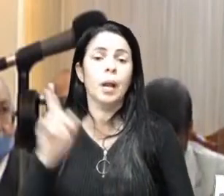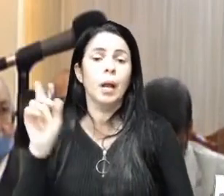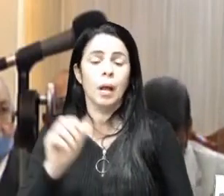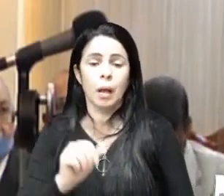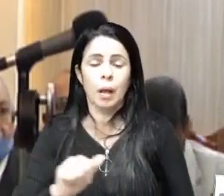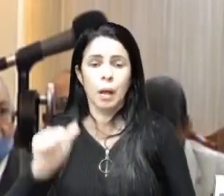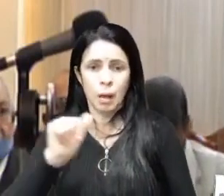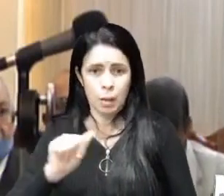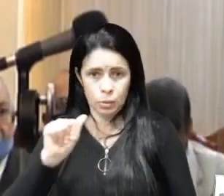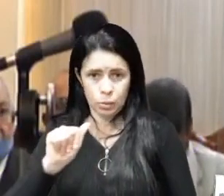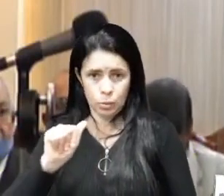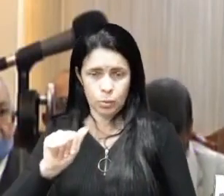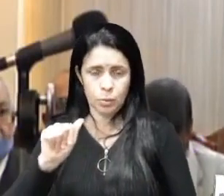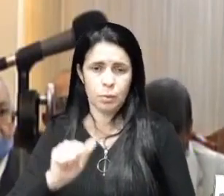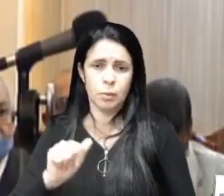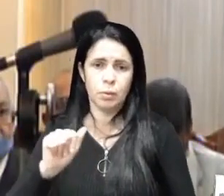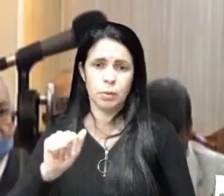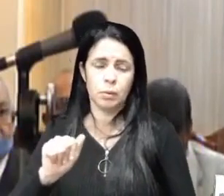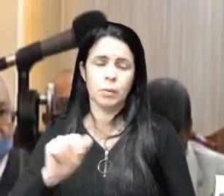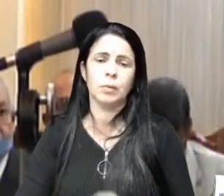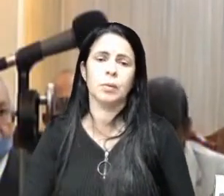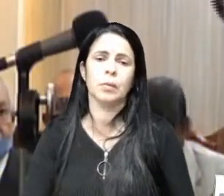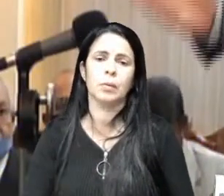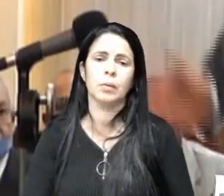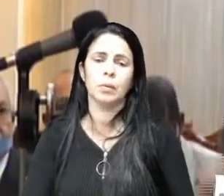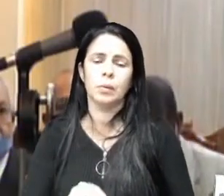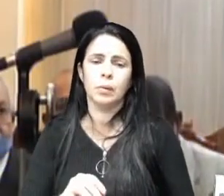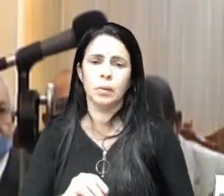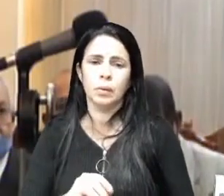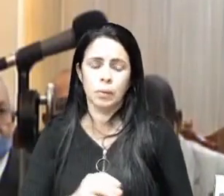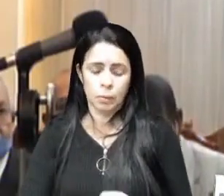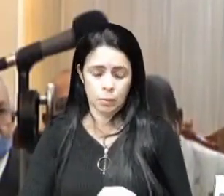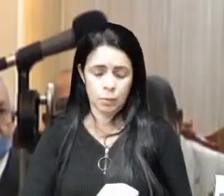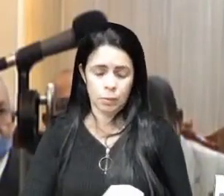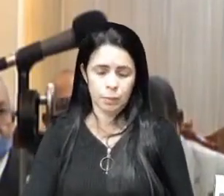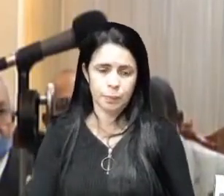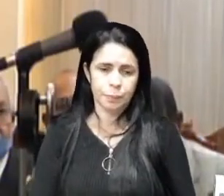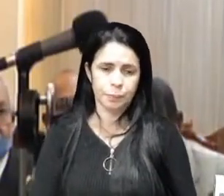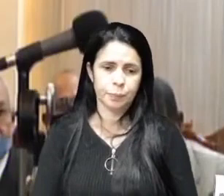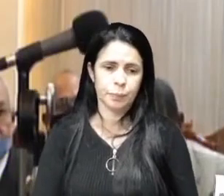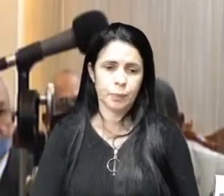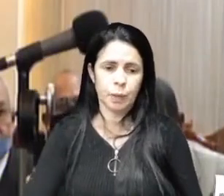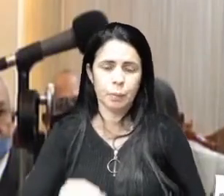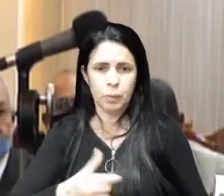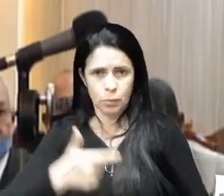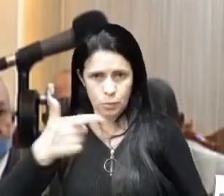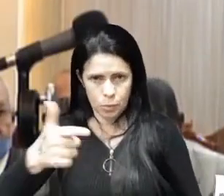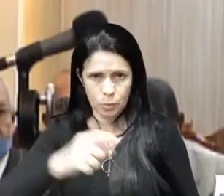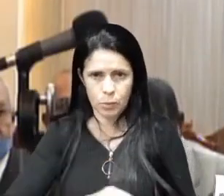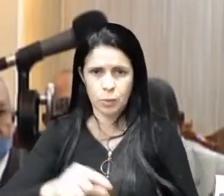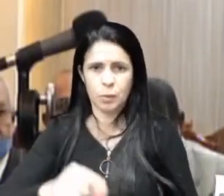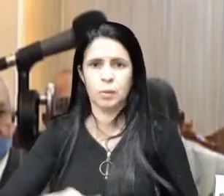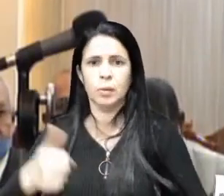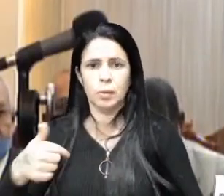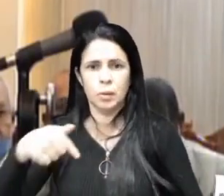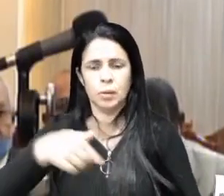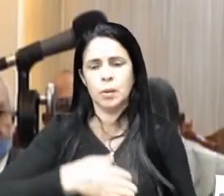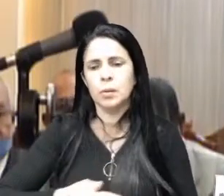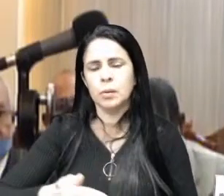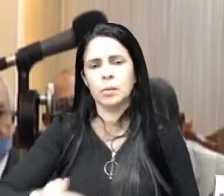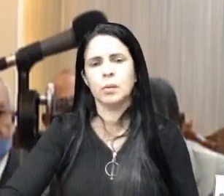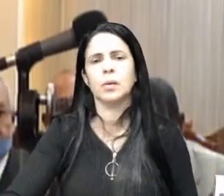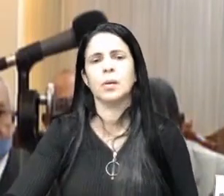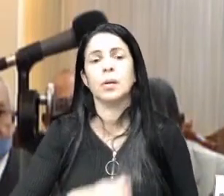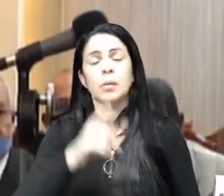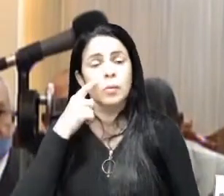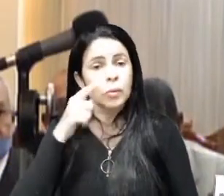2, versículos 17 em diante, você vai ver que Pedro, cheio do Espírito Santo,